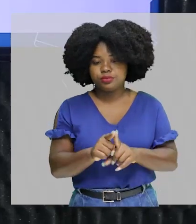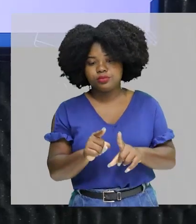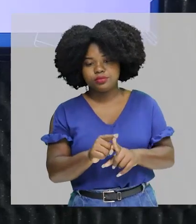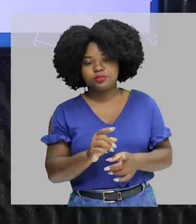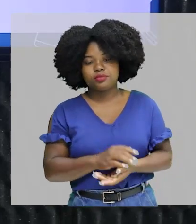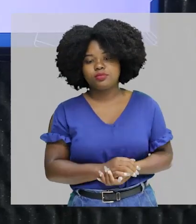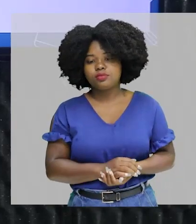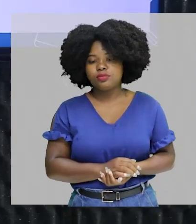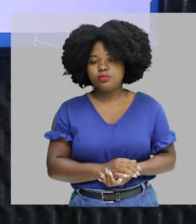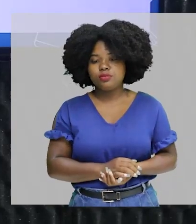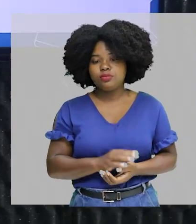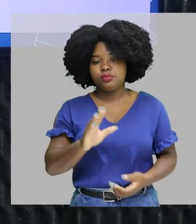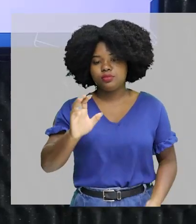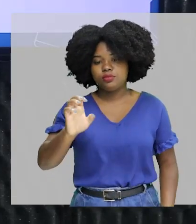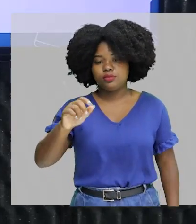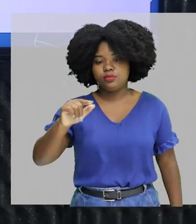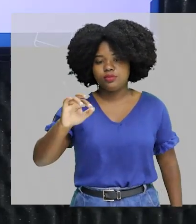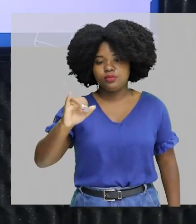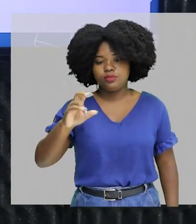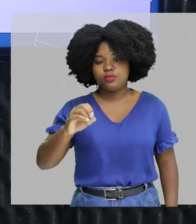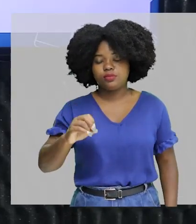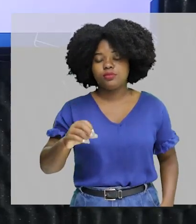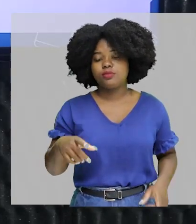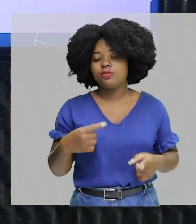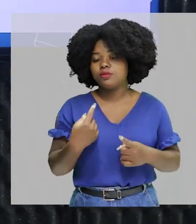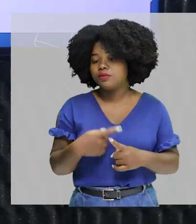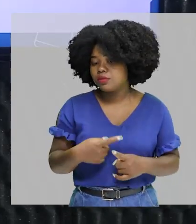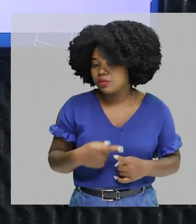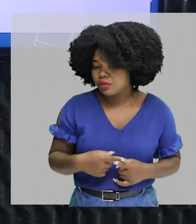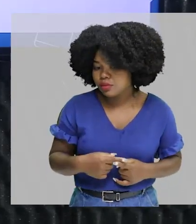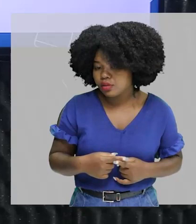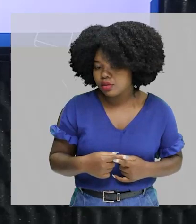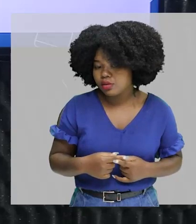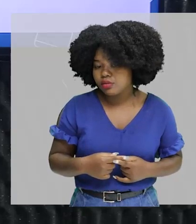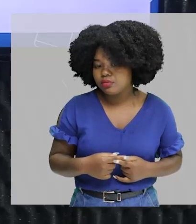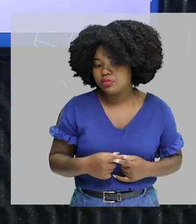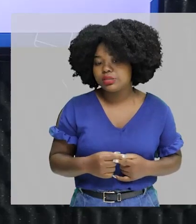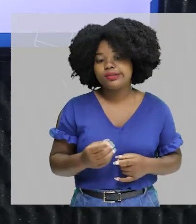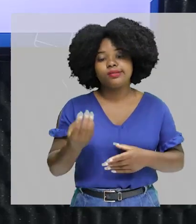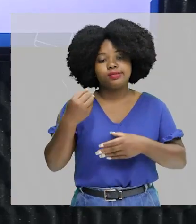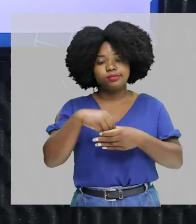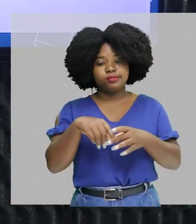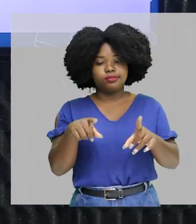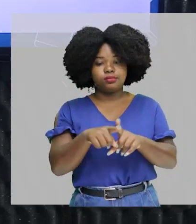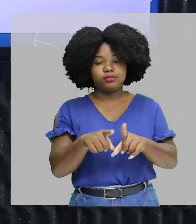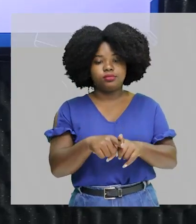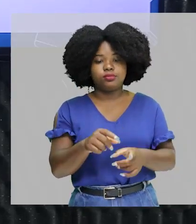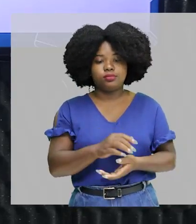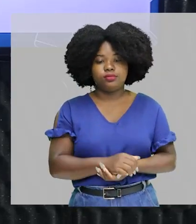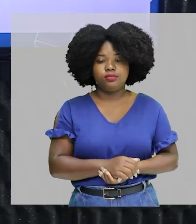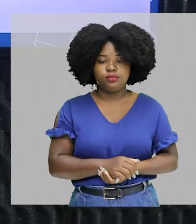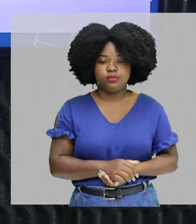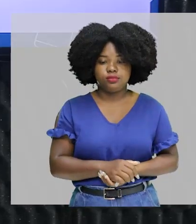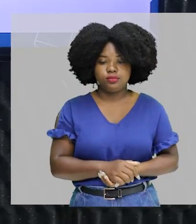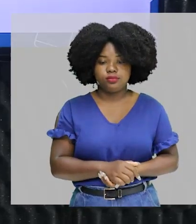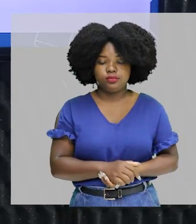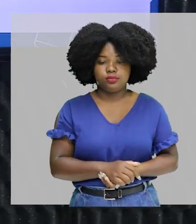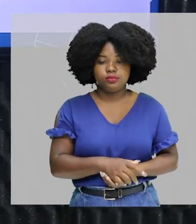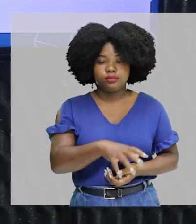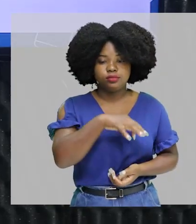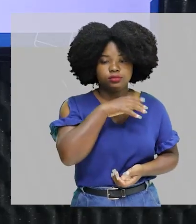nos equinodermos, porque o esqueleto dos equinodermos é interno também, tá? Tanto os